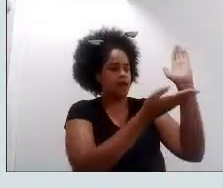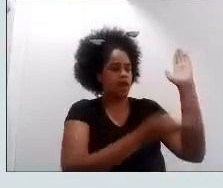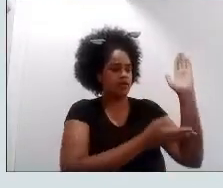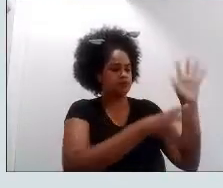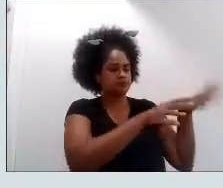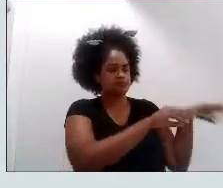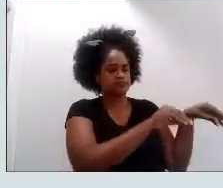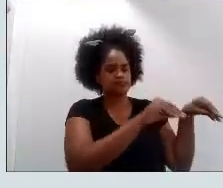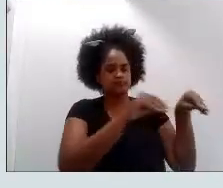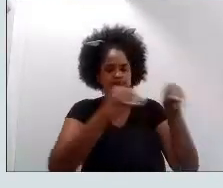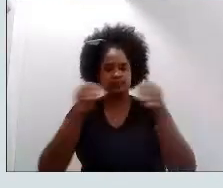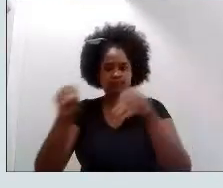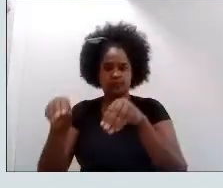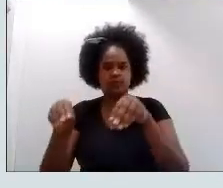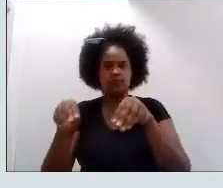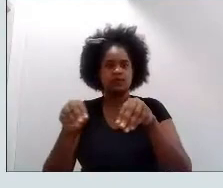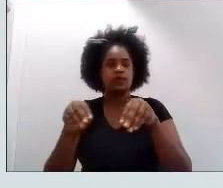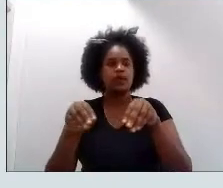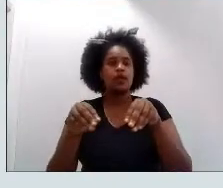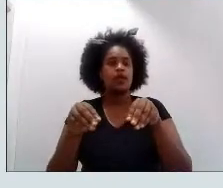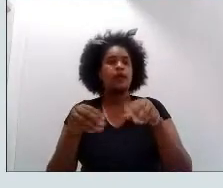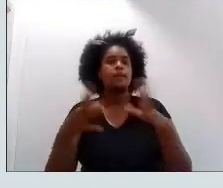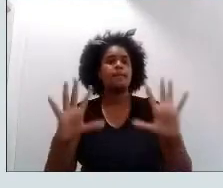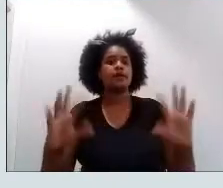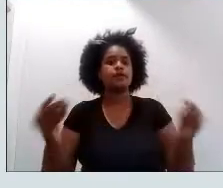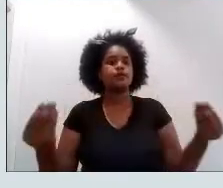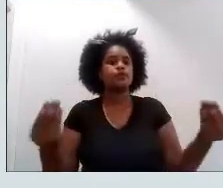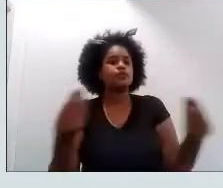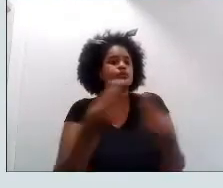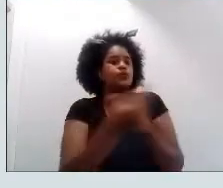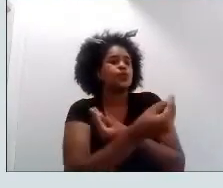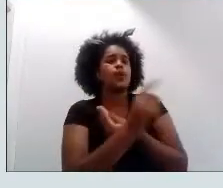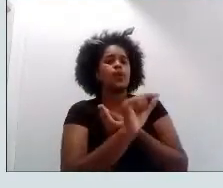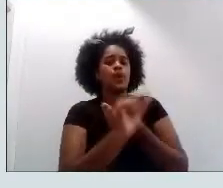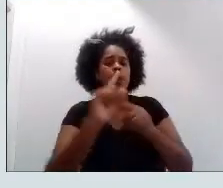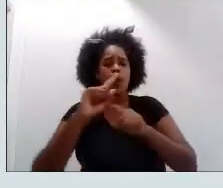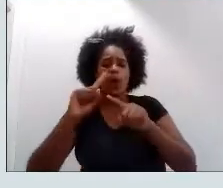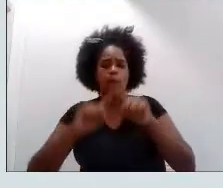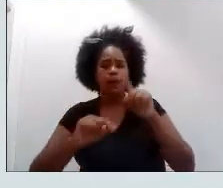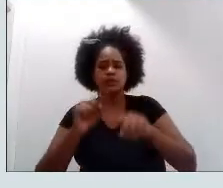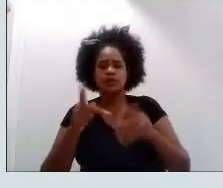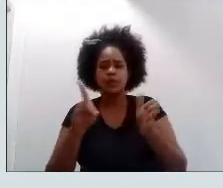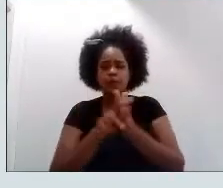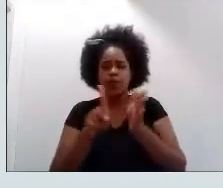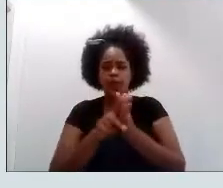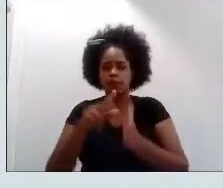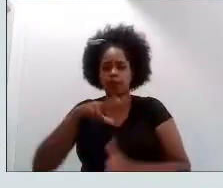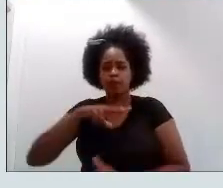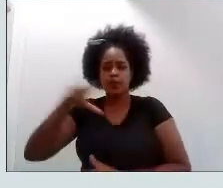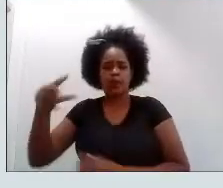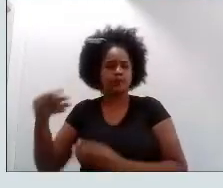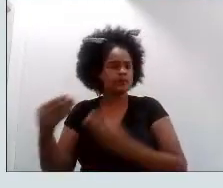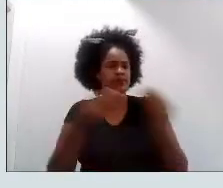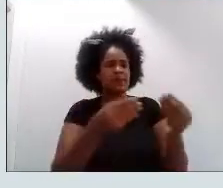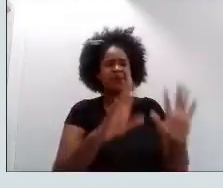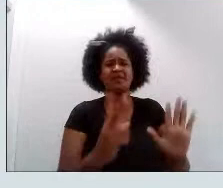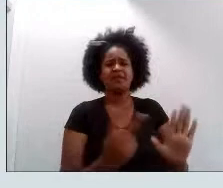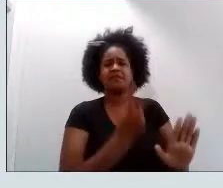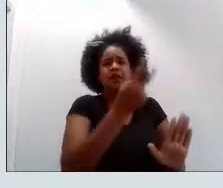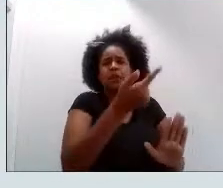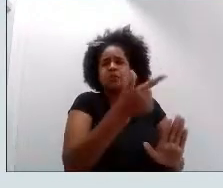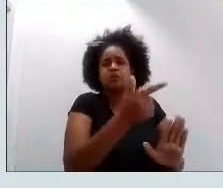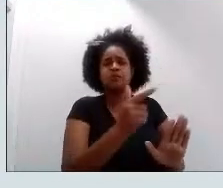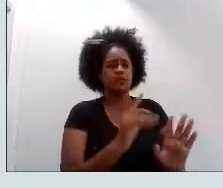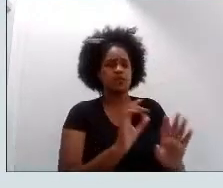diversos objetos que eram vistosos, bonitos aos olhos, mas que tinham pouco valor. A gente conhece essas histórias,